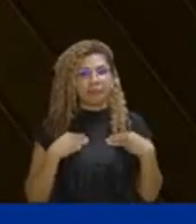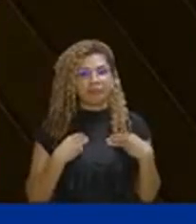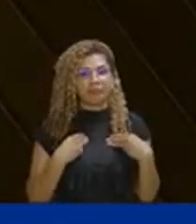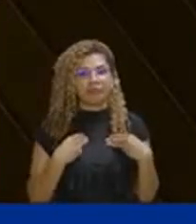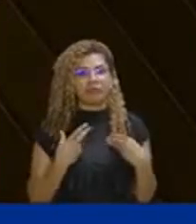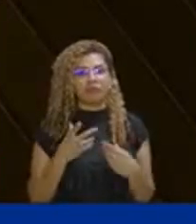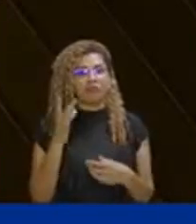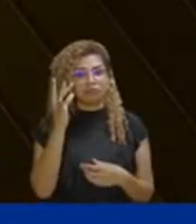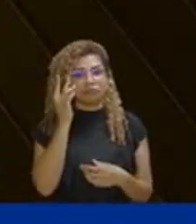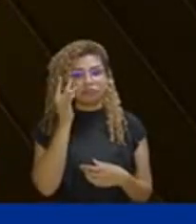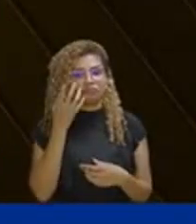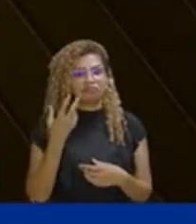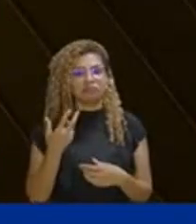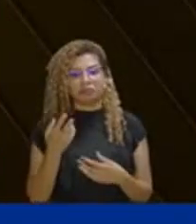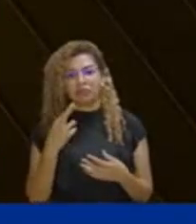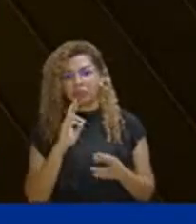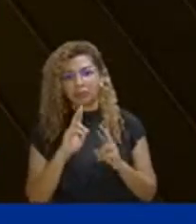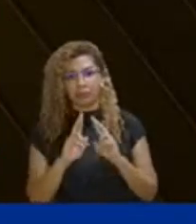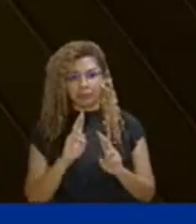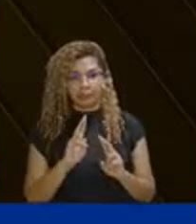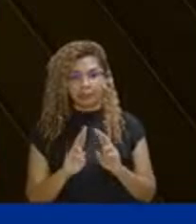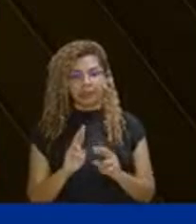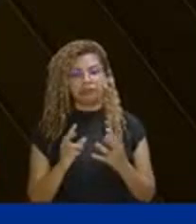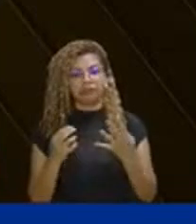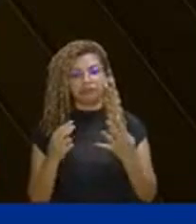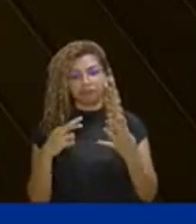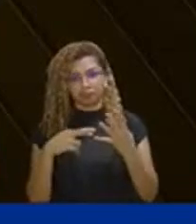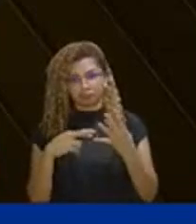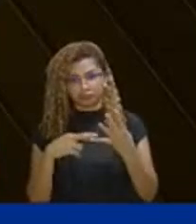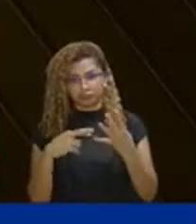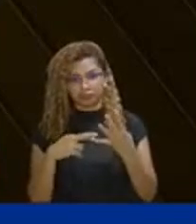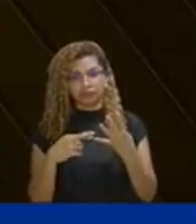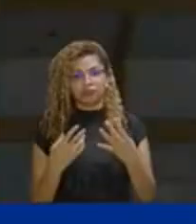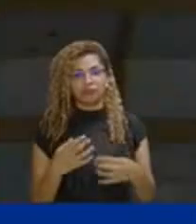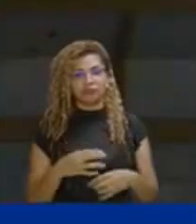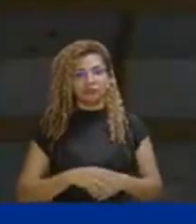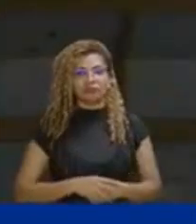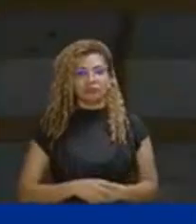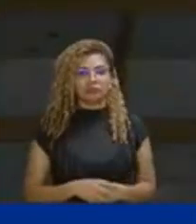demais pressupostos recursais, conheço do recurso.